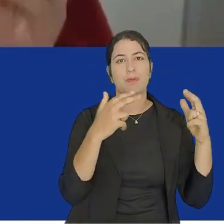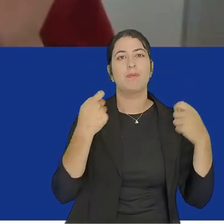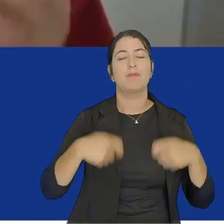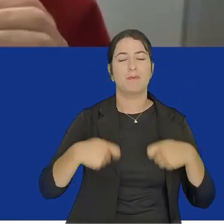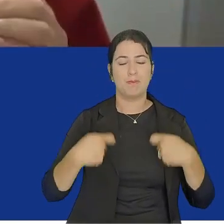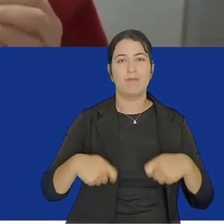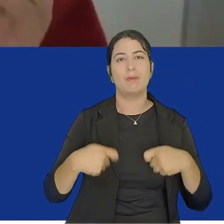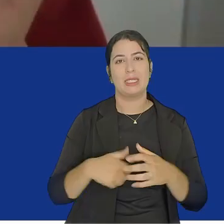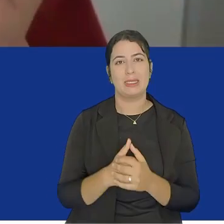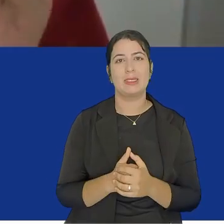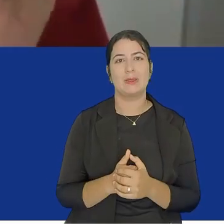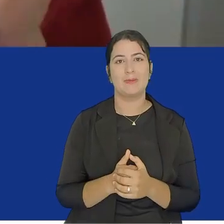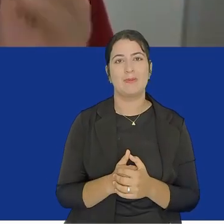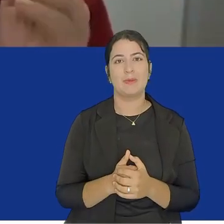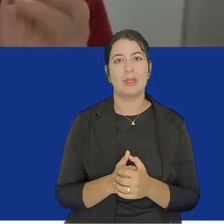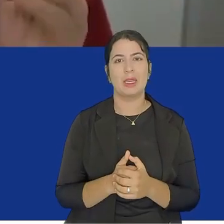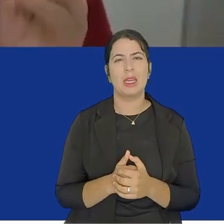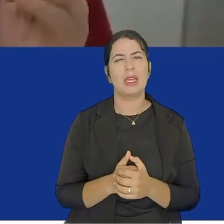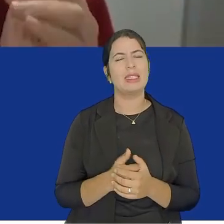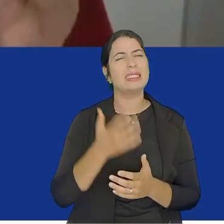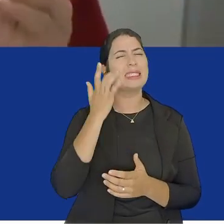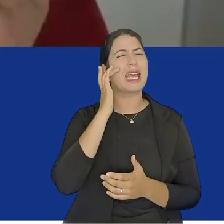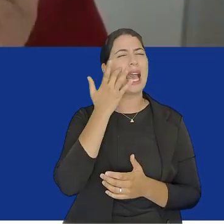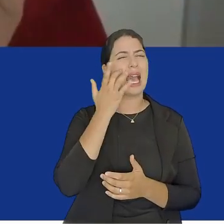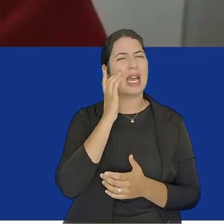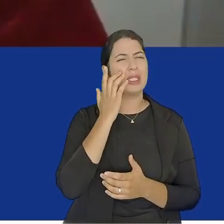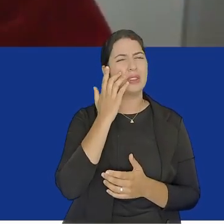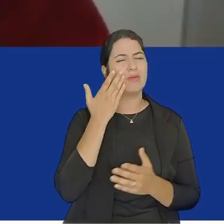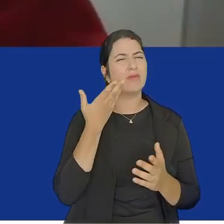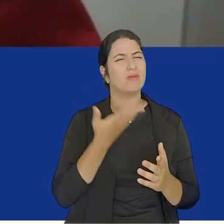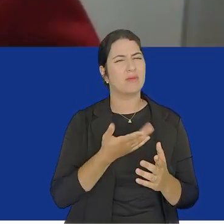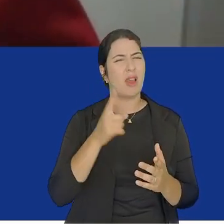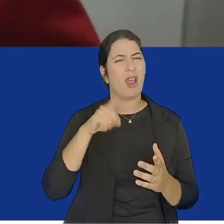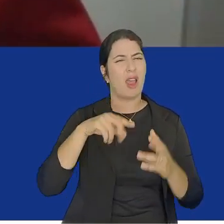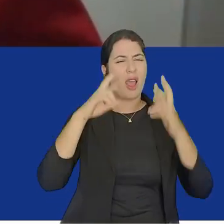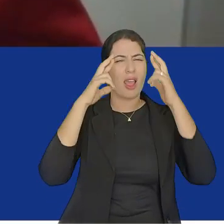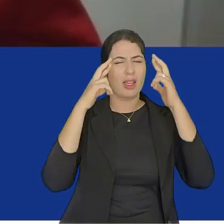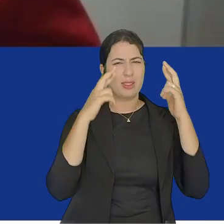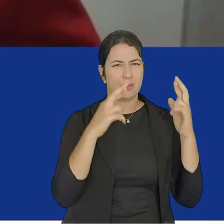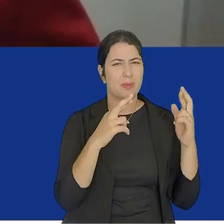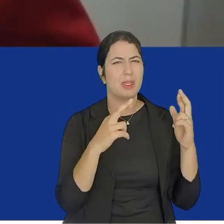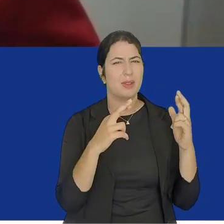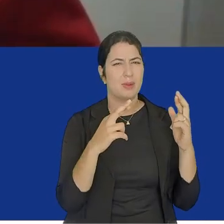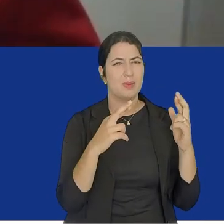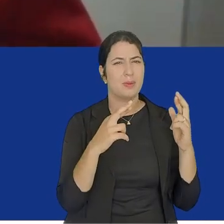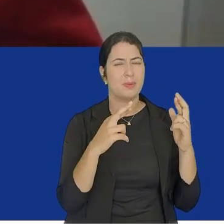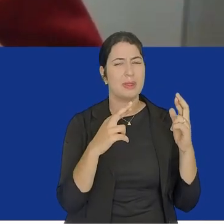acha que essa forma foi respeitosa? Então, muito provavelmente, você não está cometendo atos de assédio.